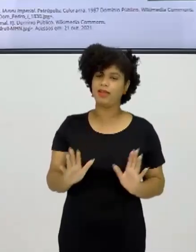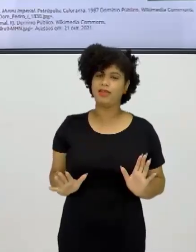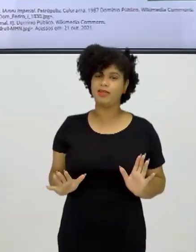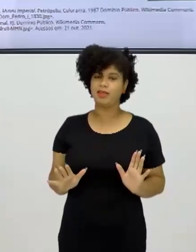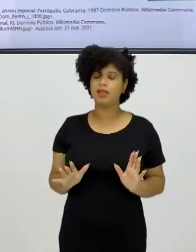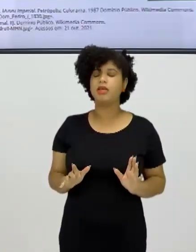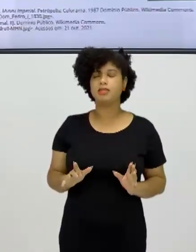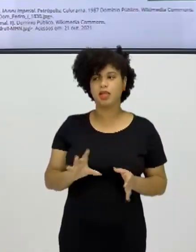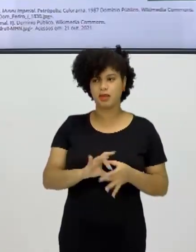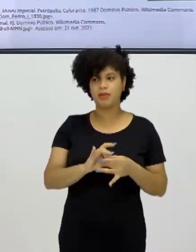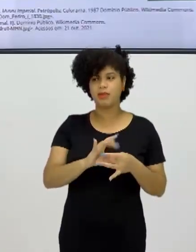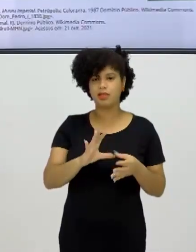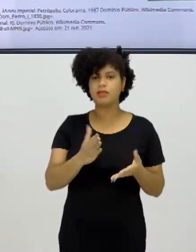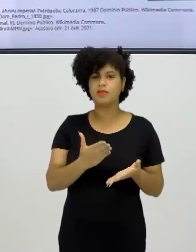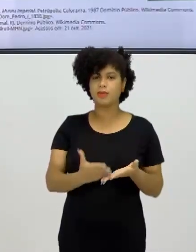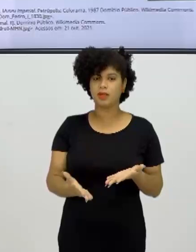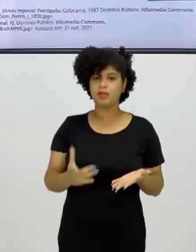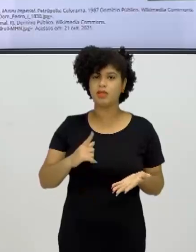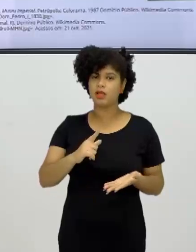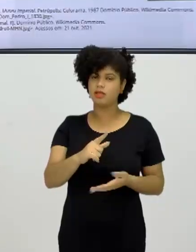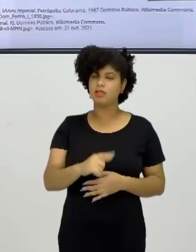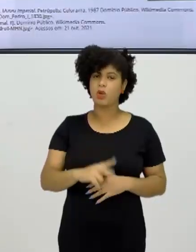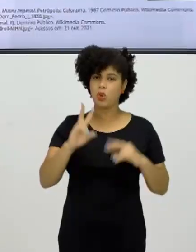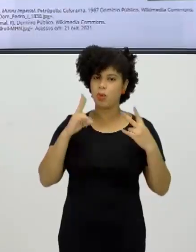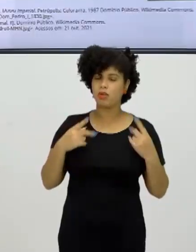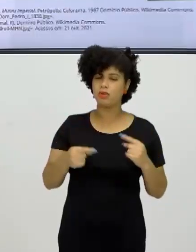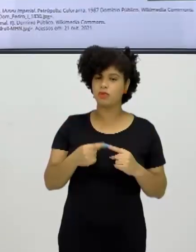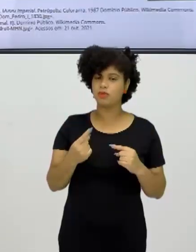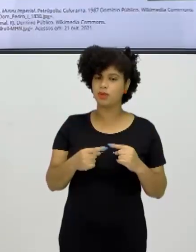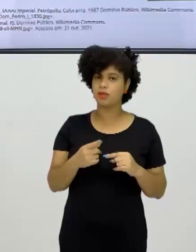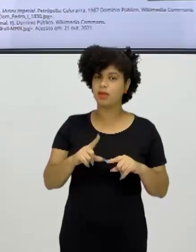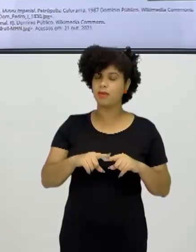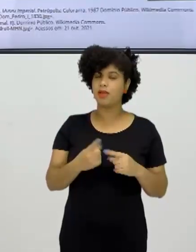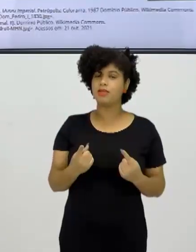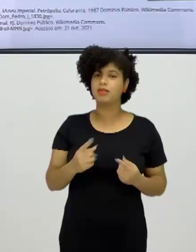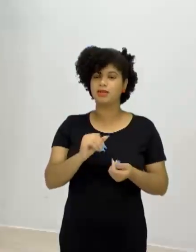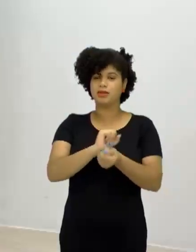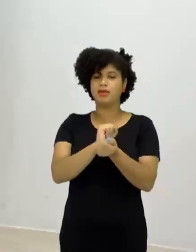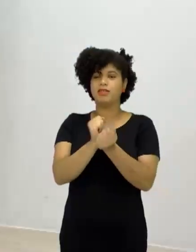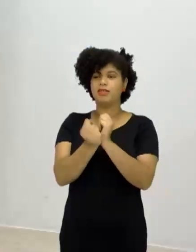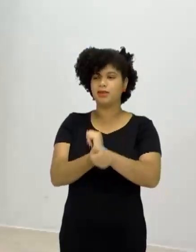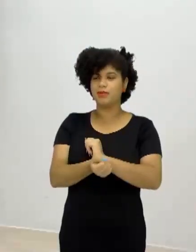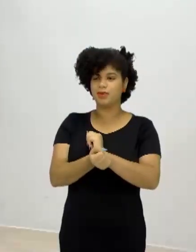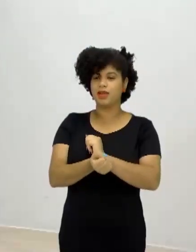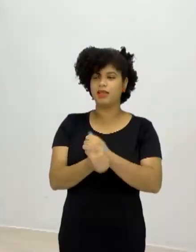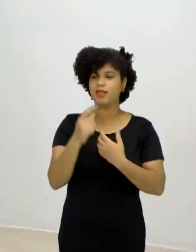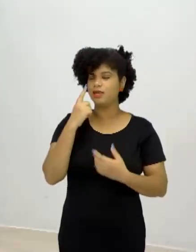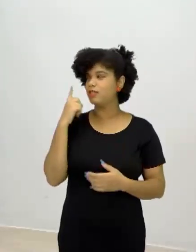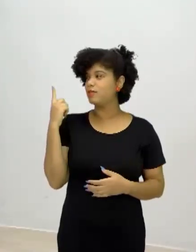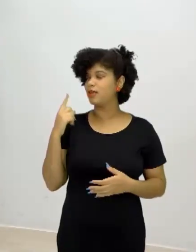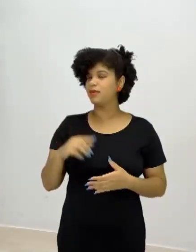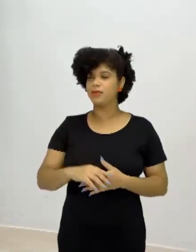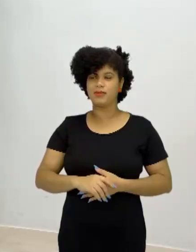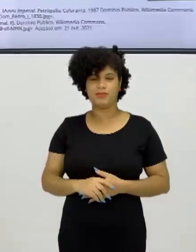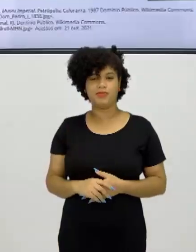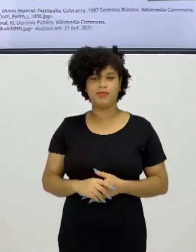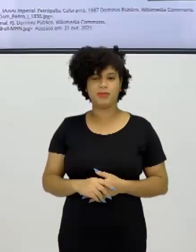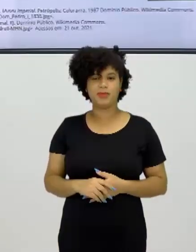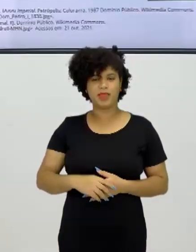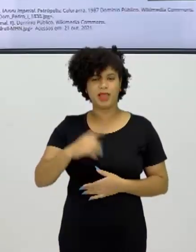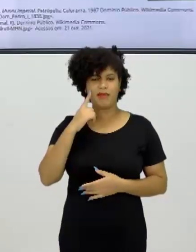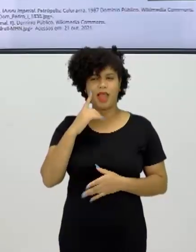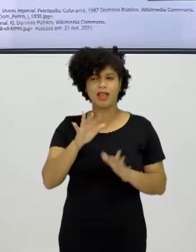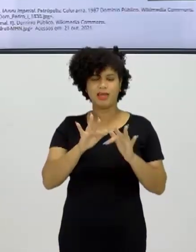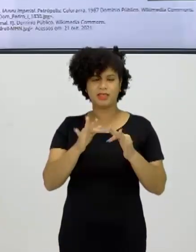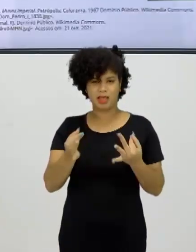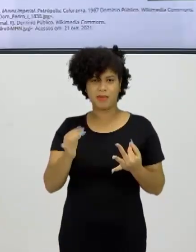perdeu a liberdade, está em condição desumana, mas ela não está escravizada. Que ela não está também então, olha que curioso. Parece tão simples